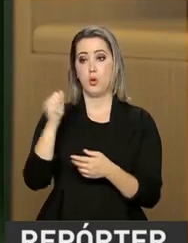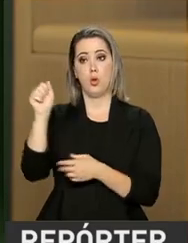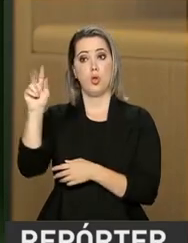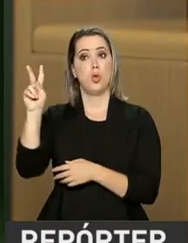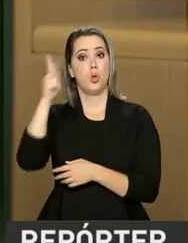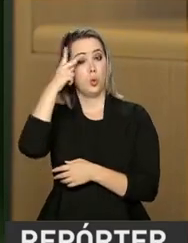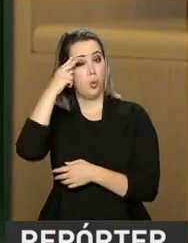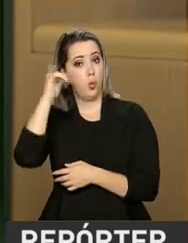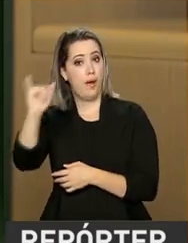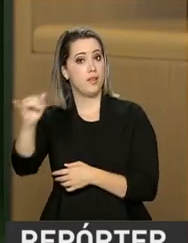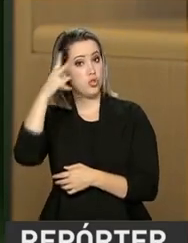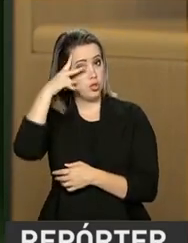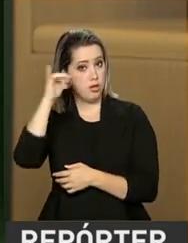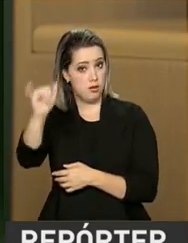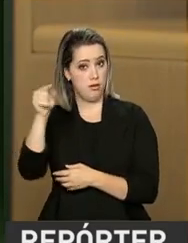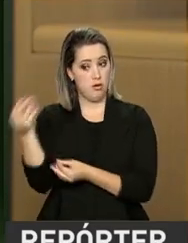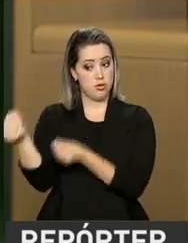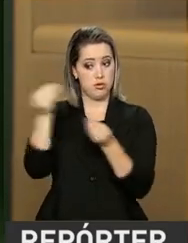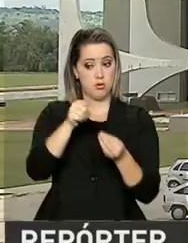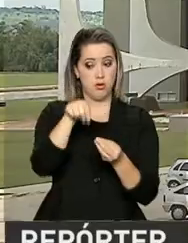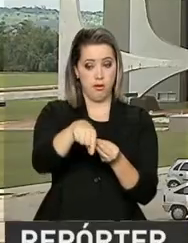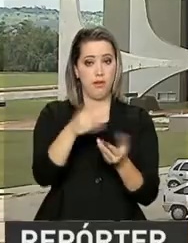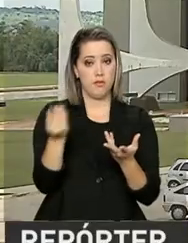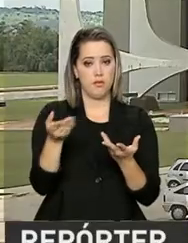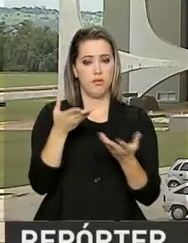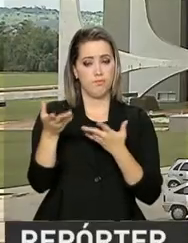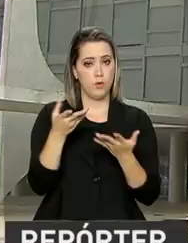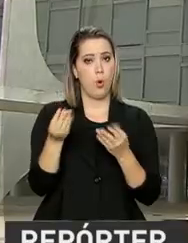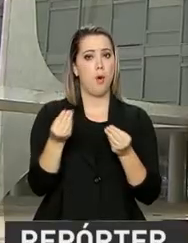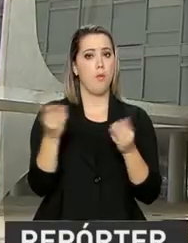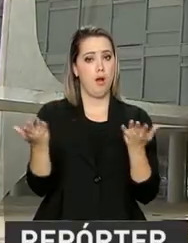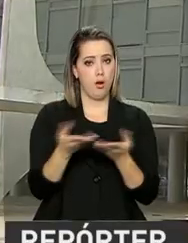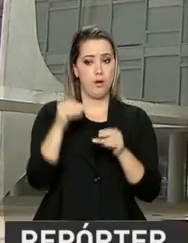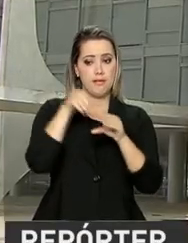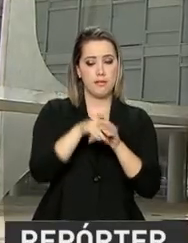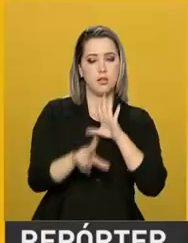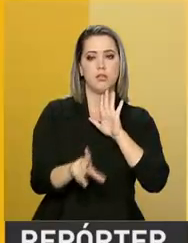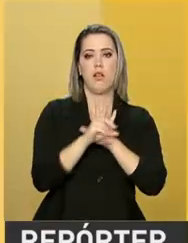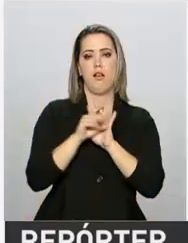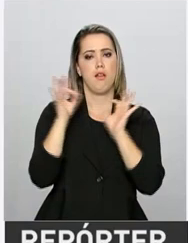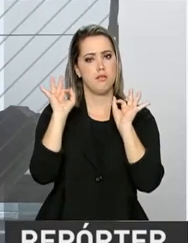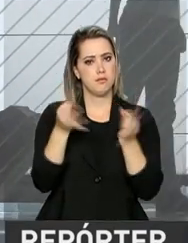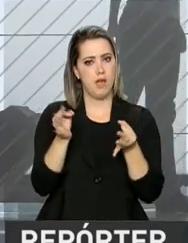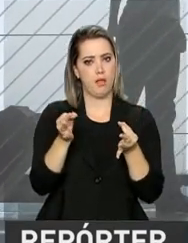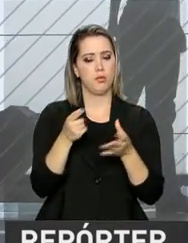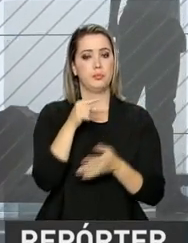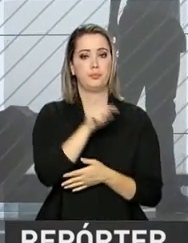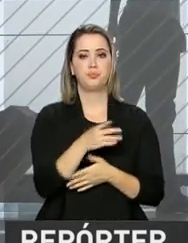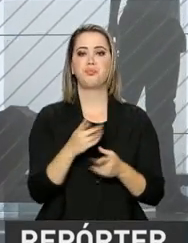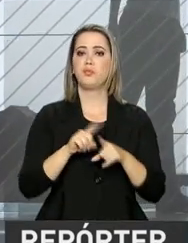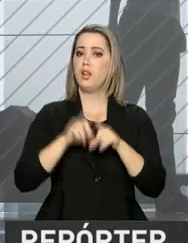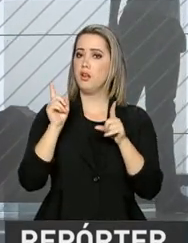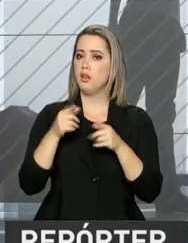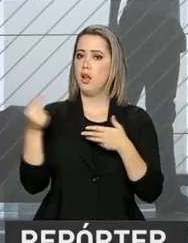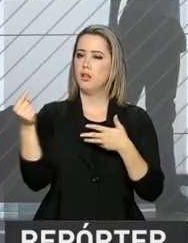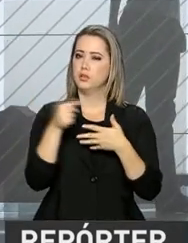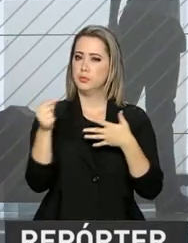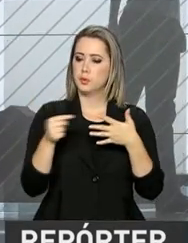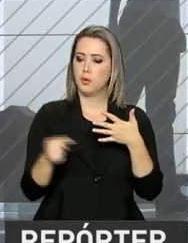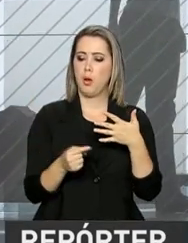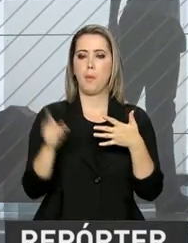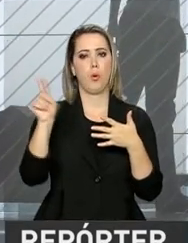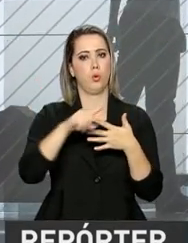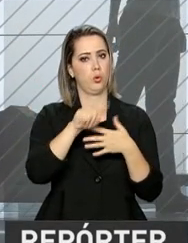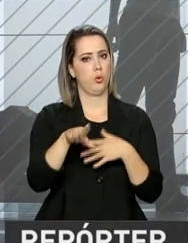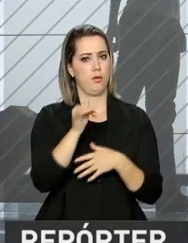esse visto humanitário está previsto na lei ao sancionar a lei o presidente Michel Temer vetou alguns pontos aprovados pelo congresso